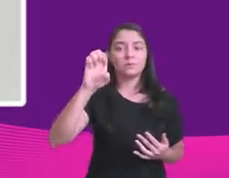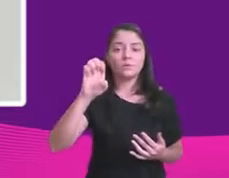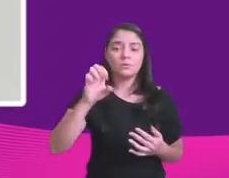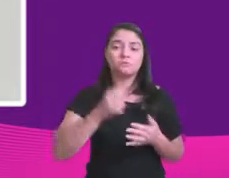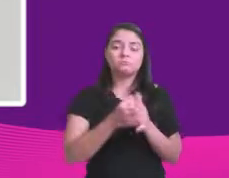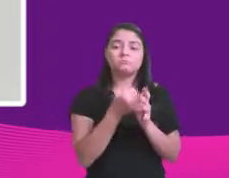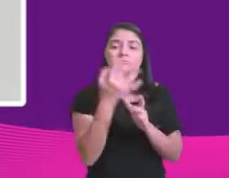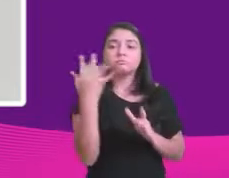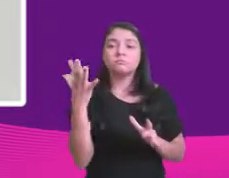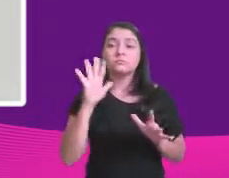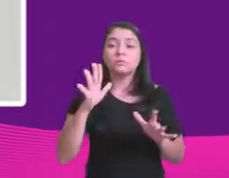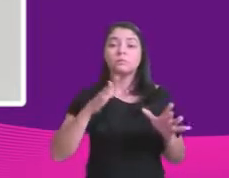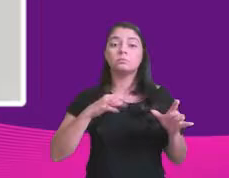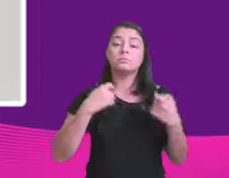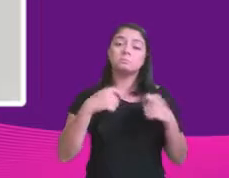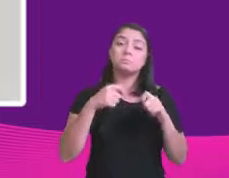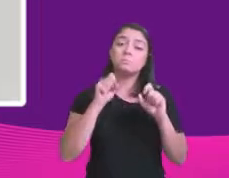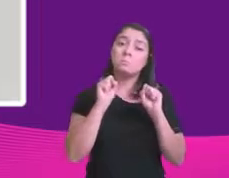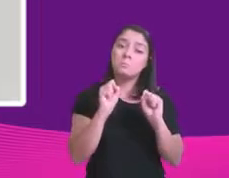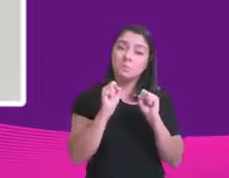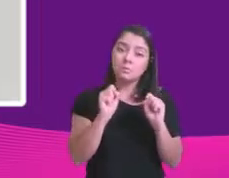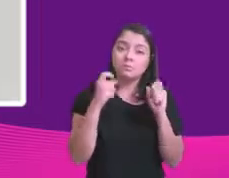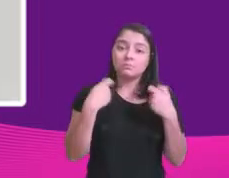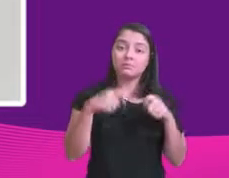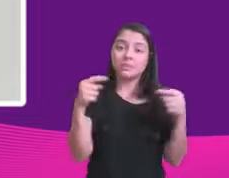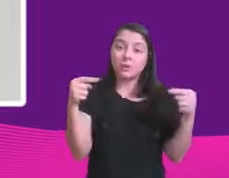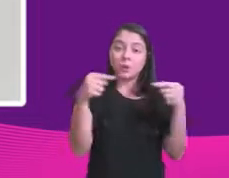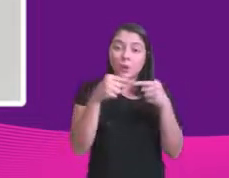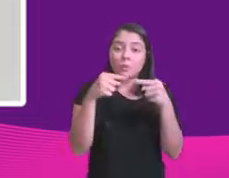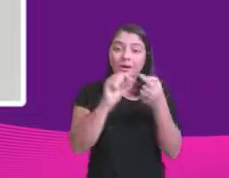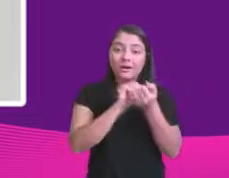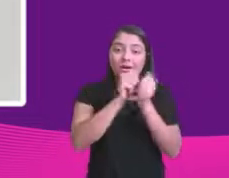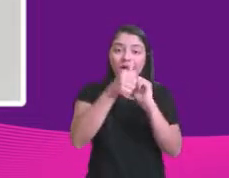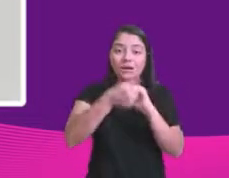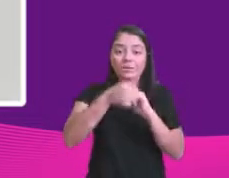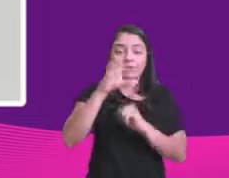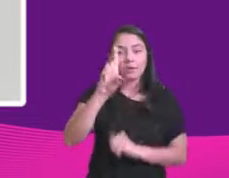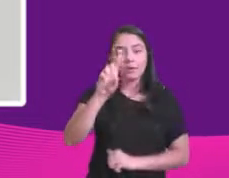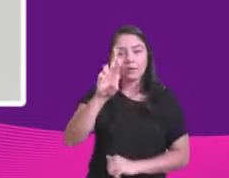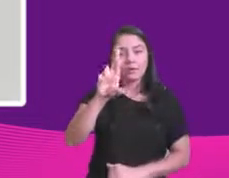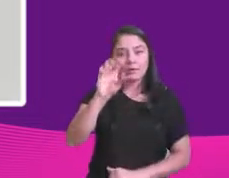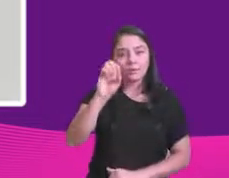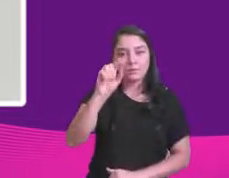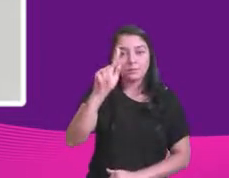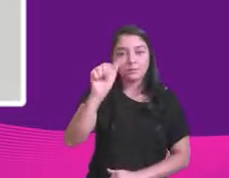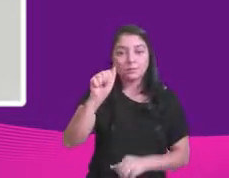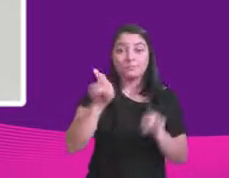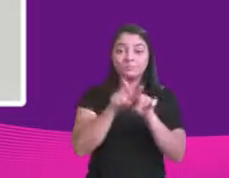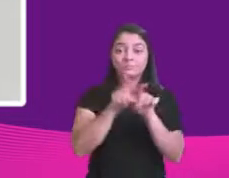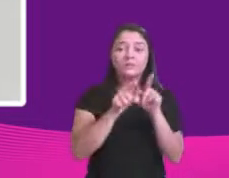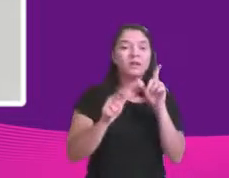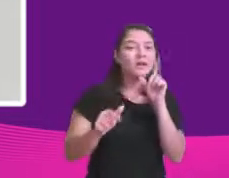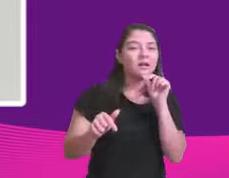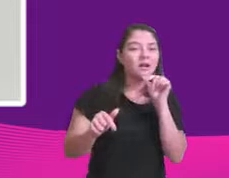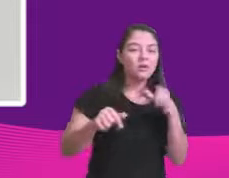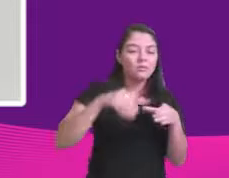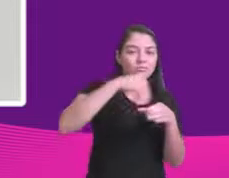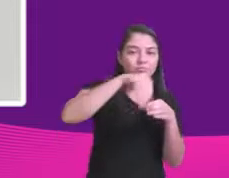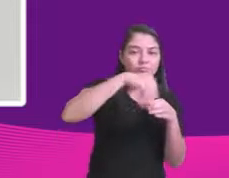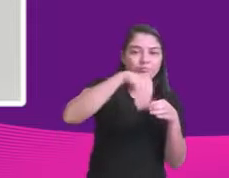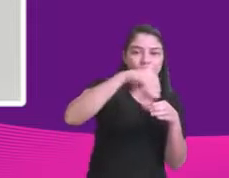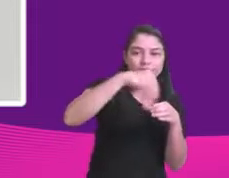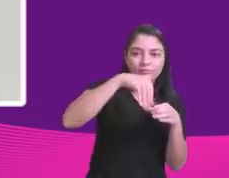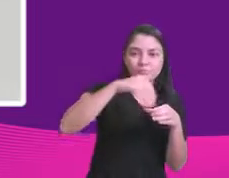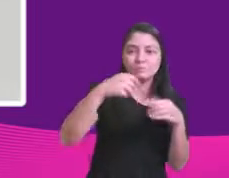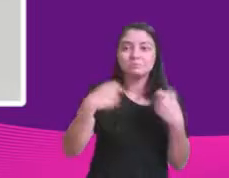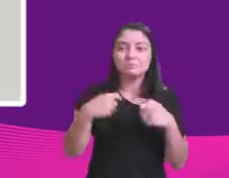mesmo tempo. Então seria uma droga que pudesse não ser ciclo específico, ser solúvel em água, porque normalmente a gente usa diluição